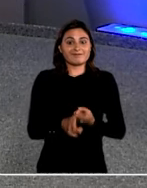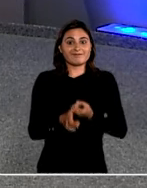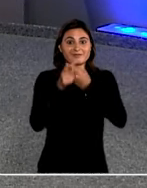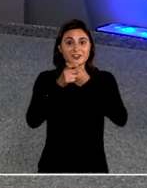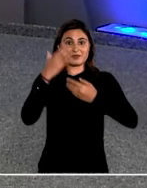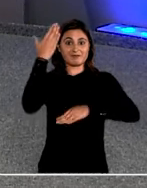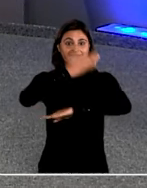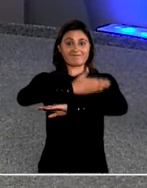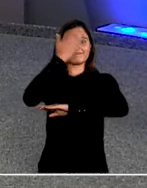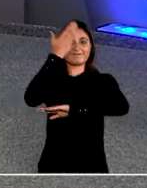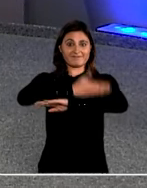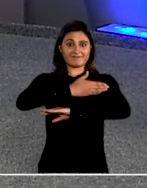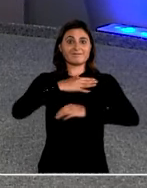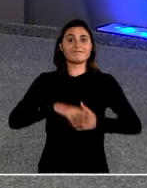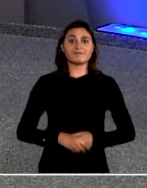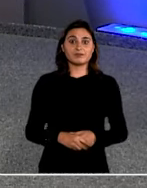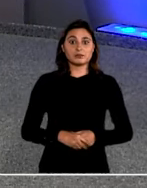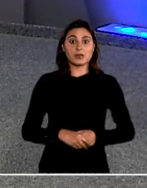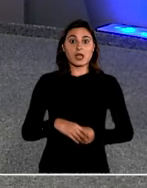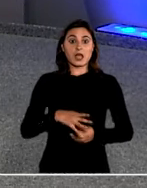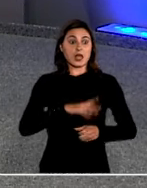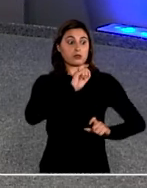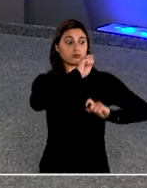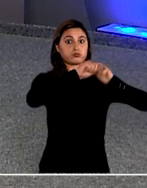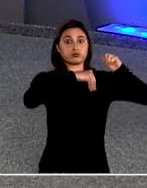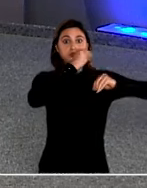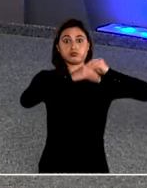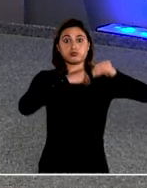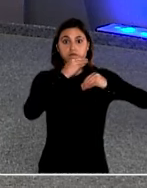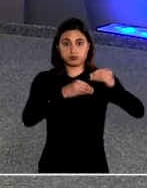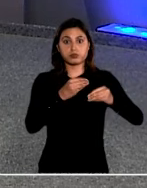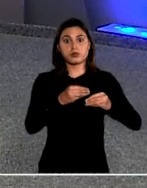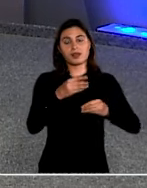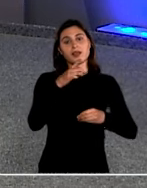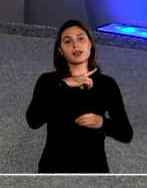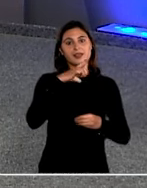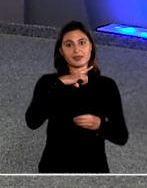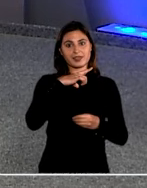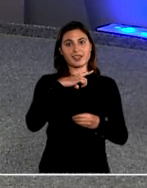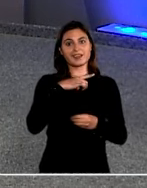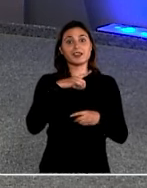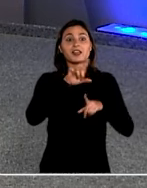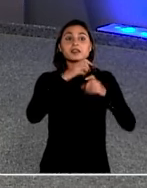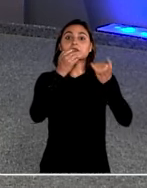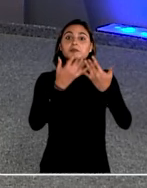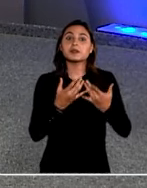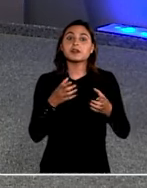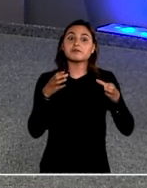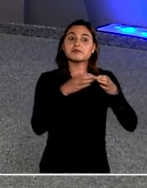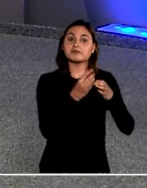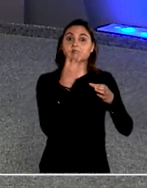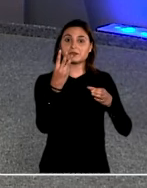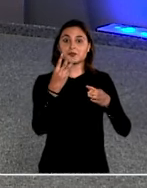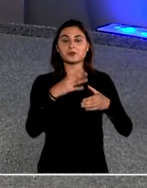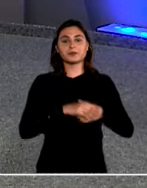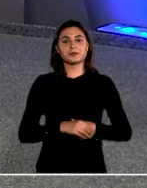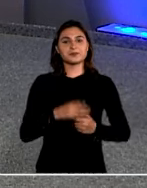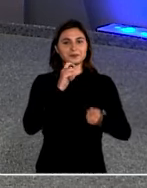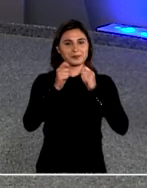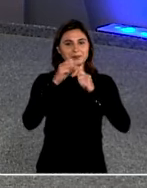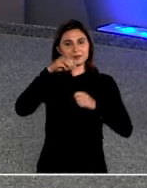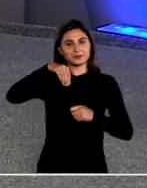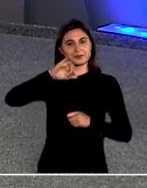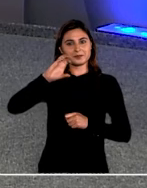condomínio mesmo além do quinhão hereditário quem explica des da terceira turma é a repórter Michele